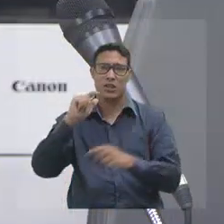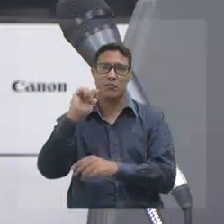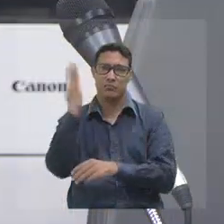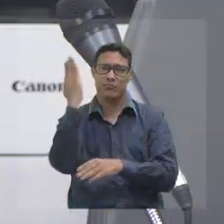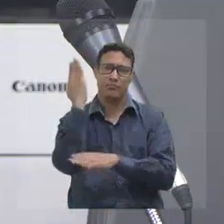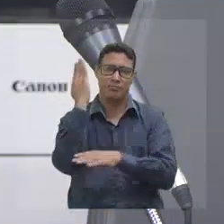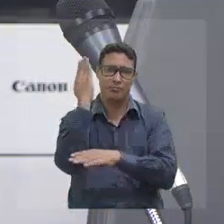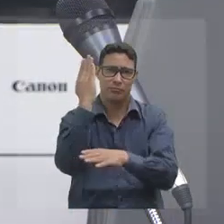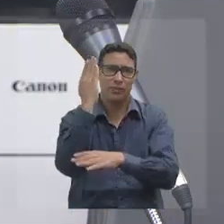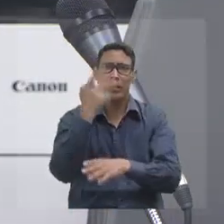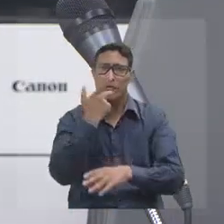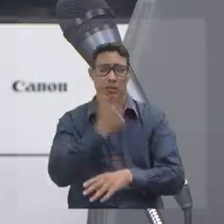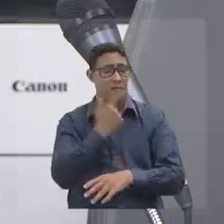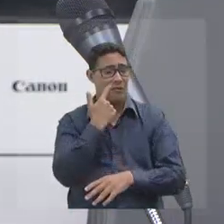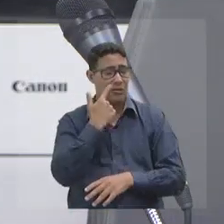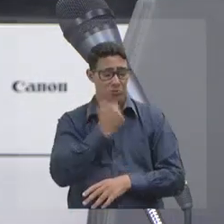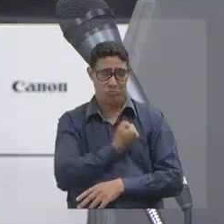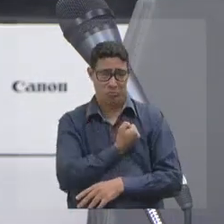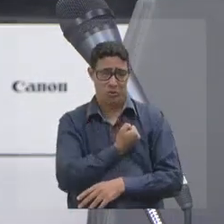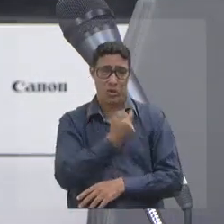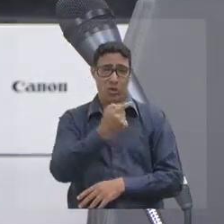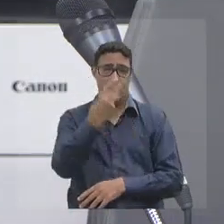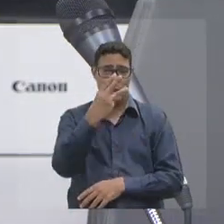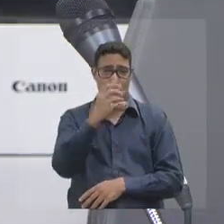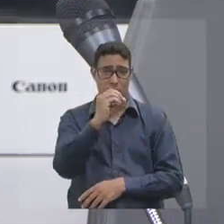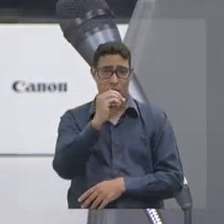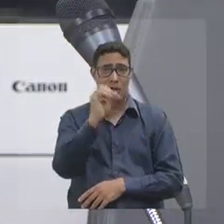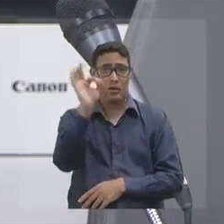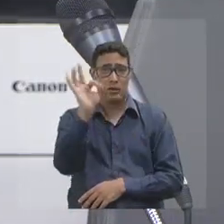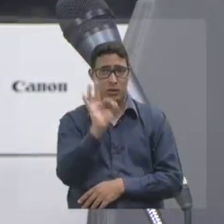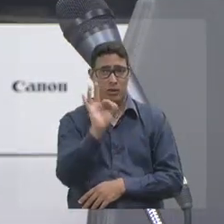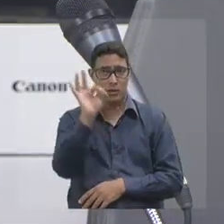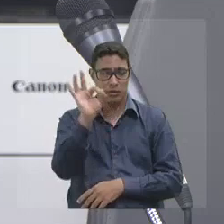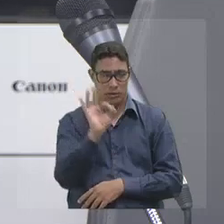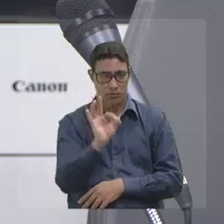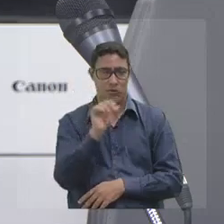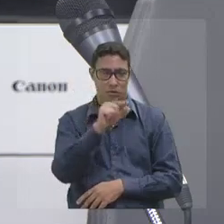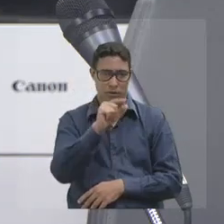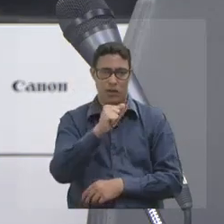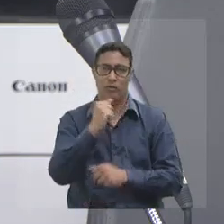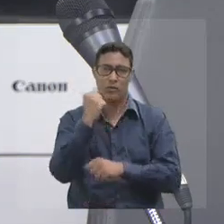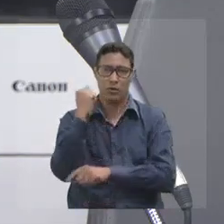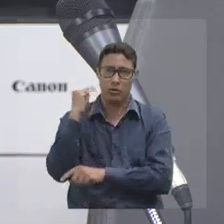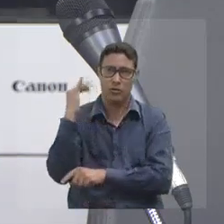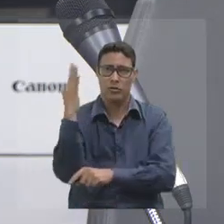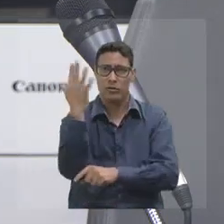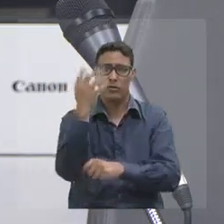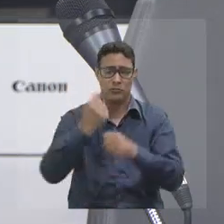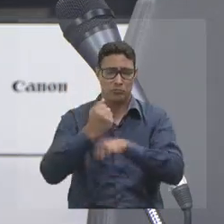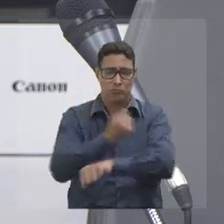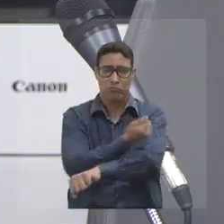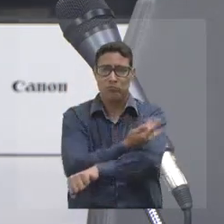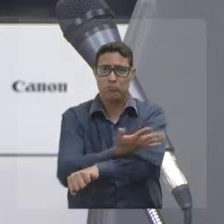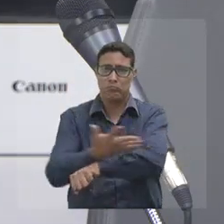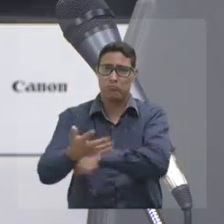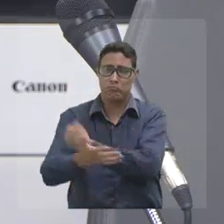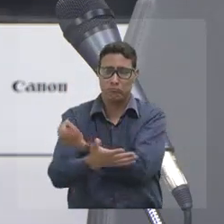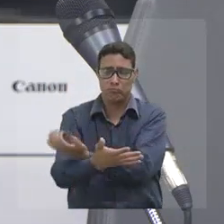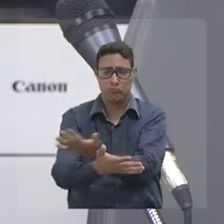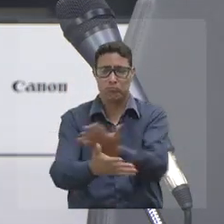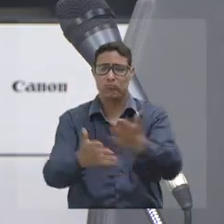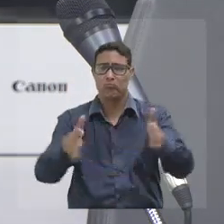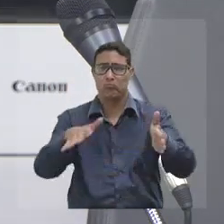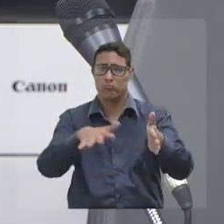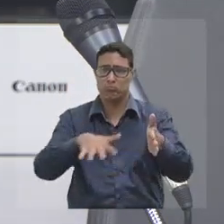vegetal mas de 30% está ainda é real é verdadeira ou seja nosso